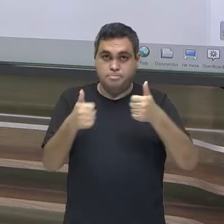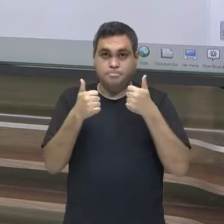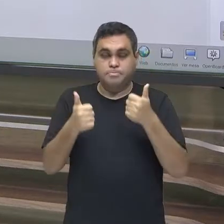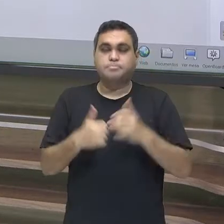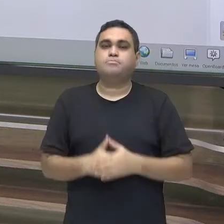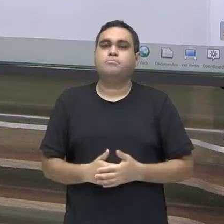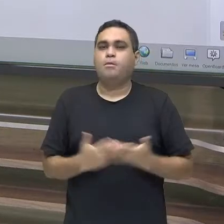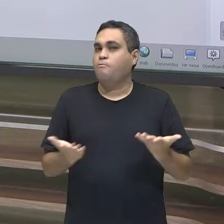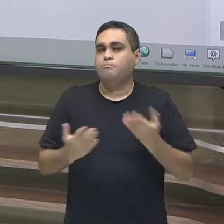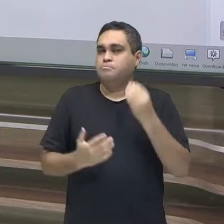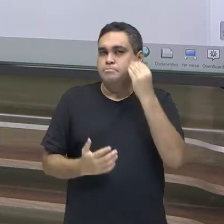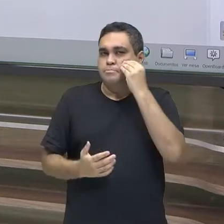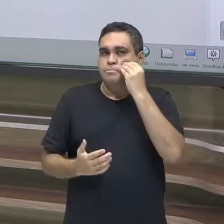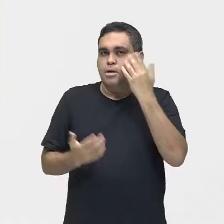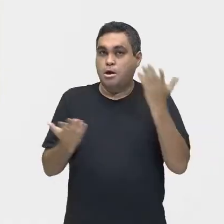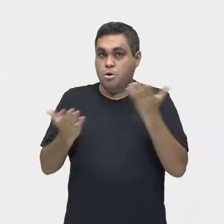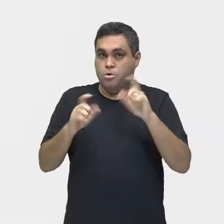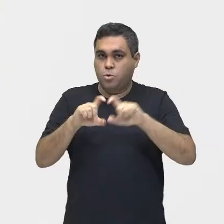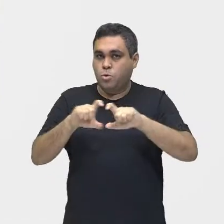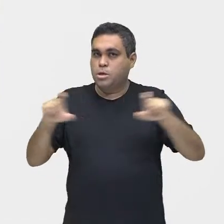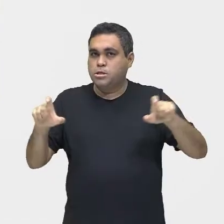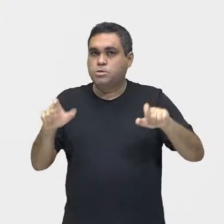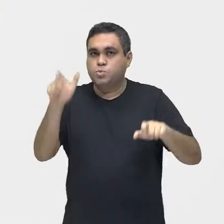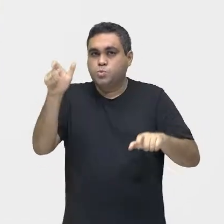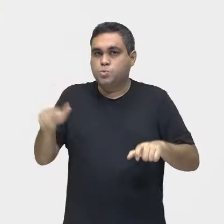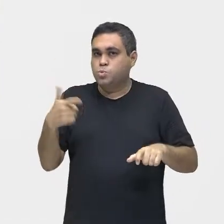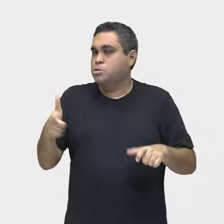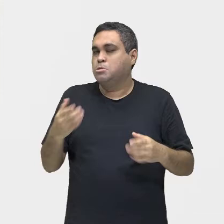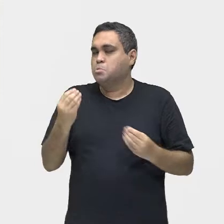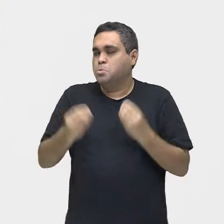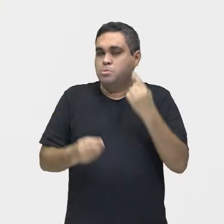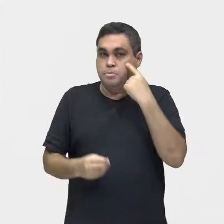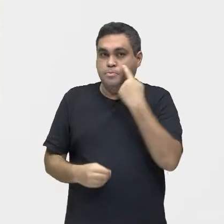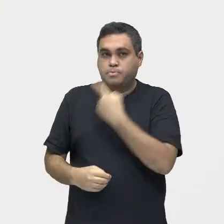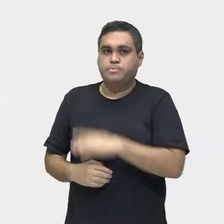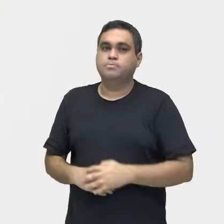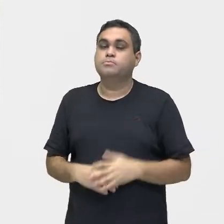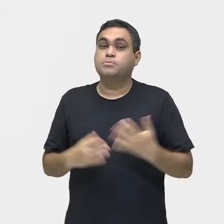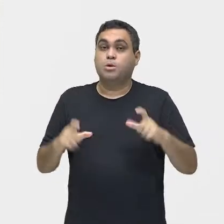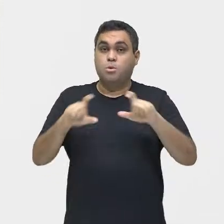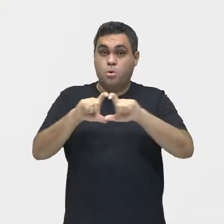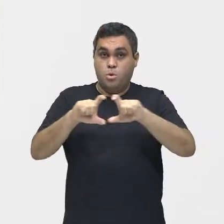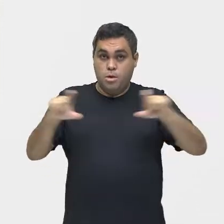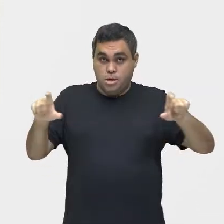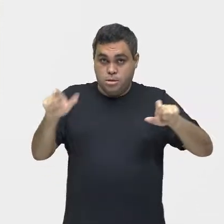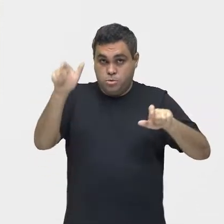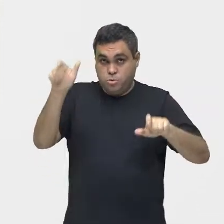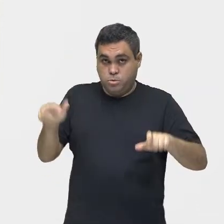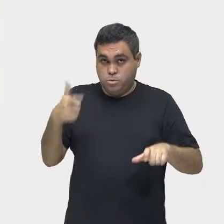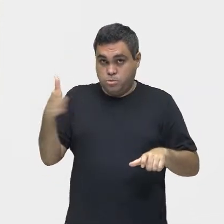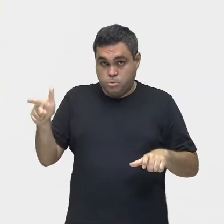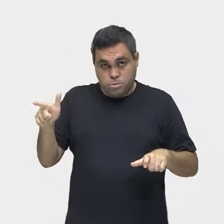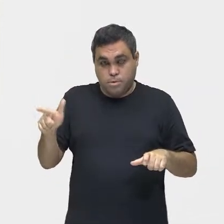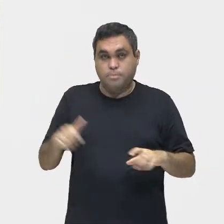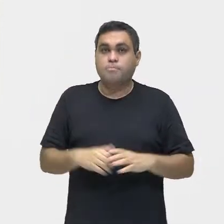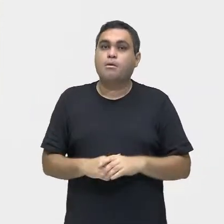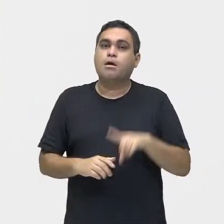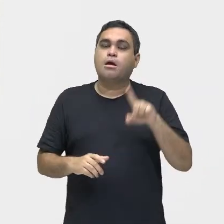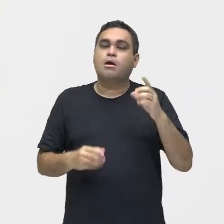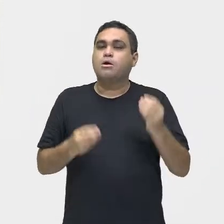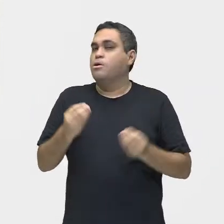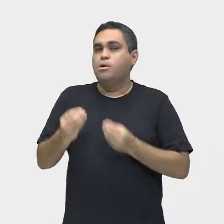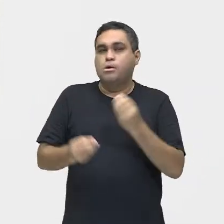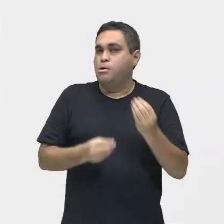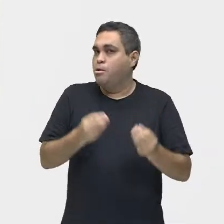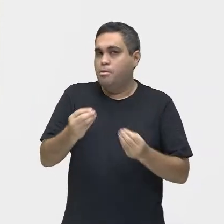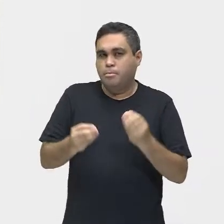então compreender a oração sem sujeito? O que ela é? Então a oração sem sujeito, ela é formada,